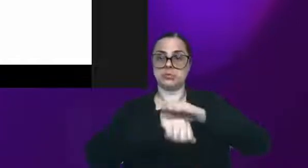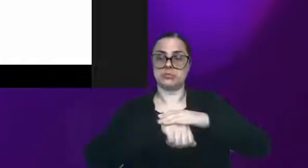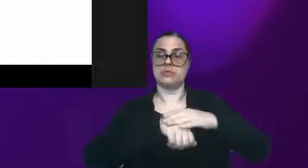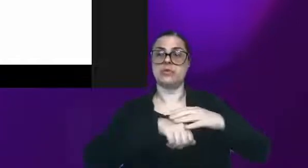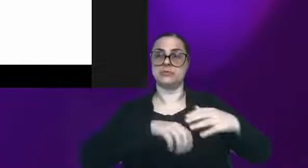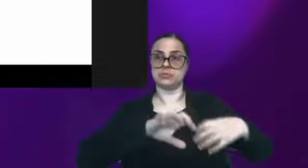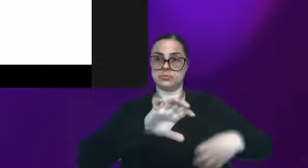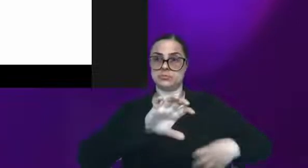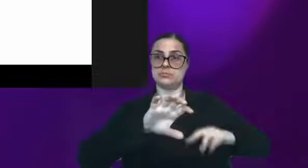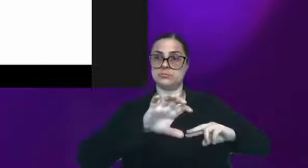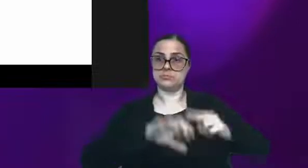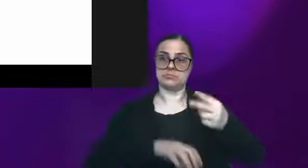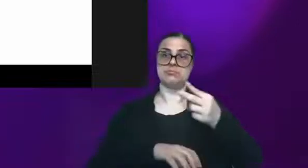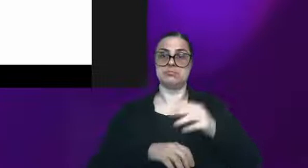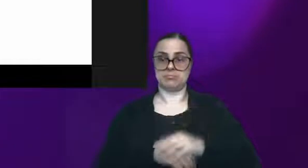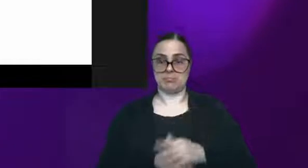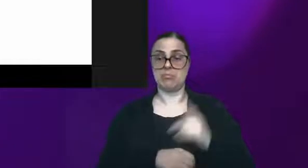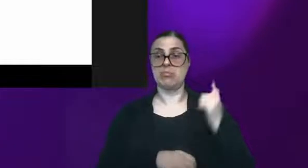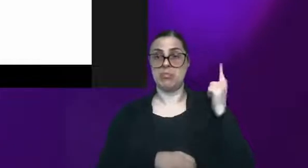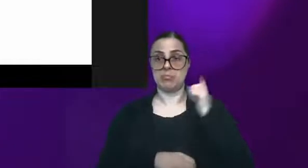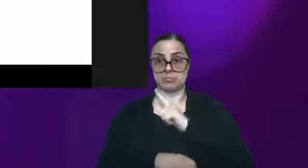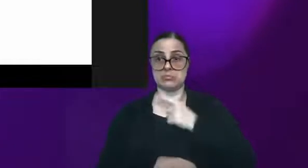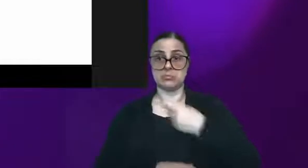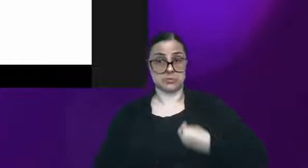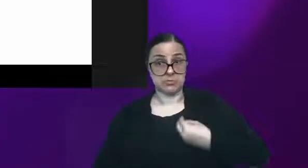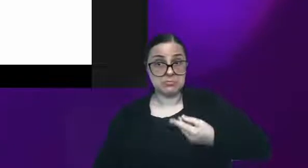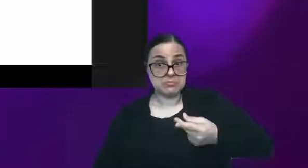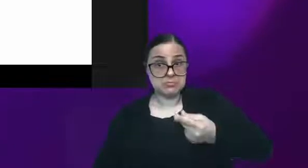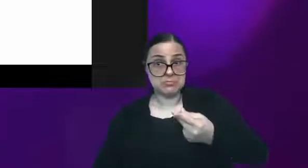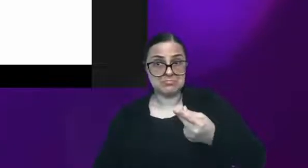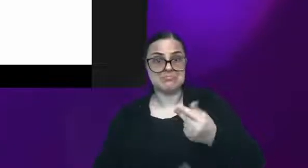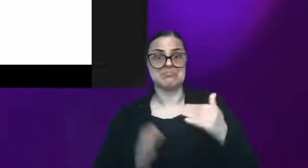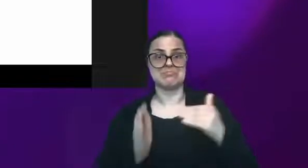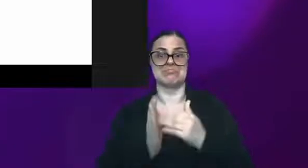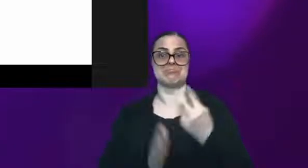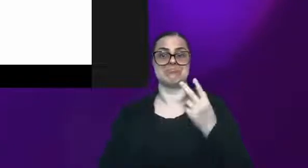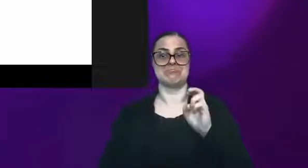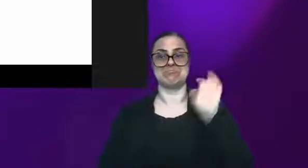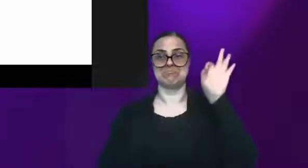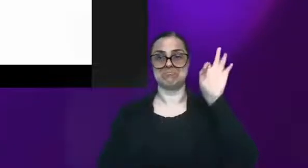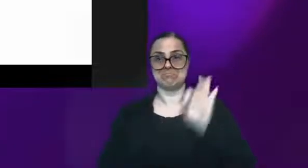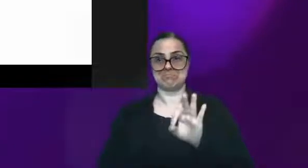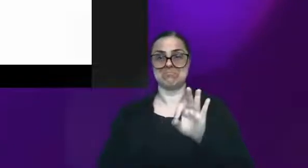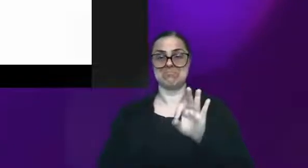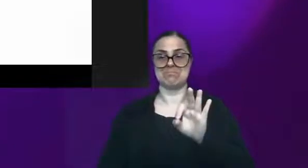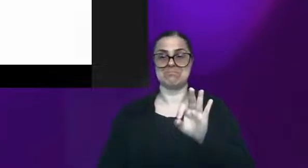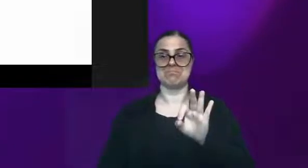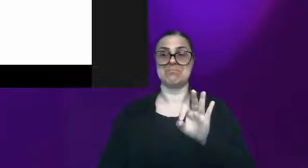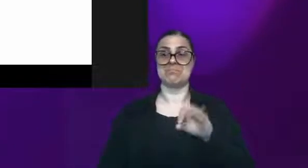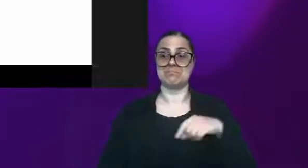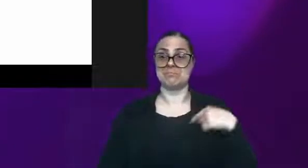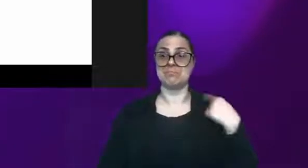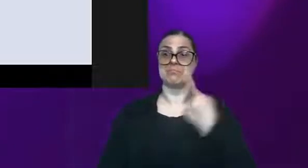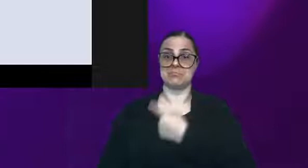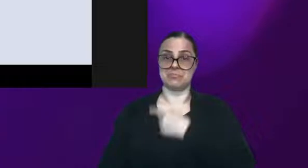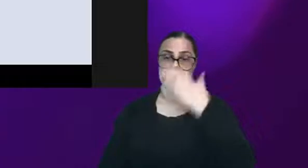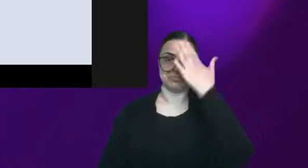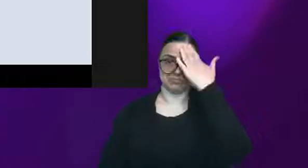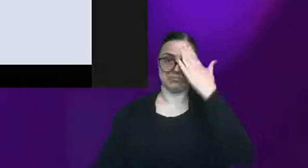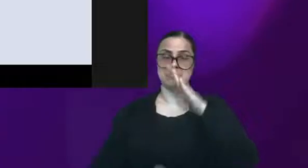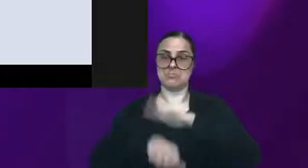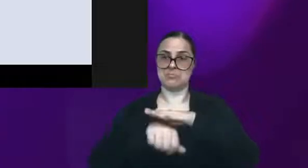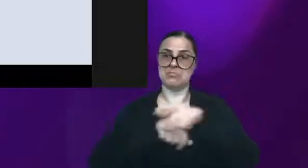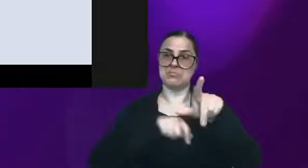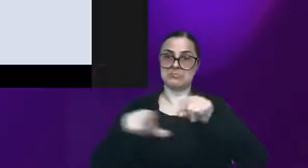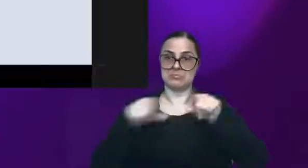transplante, que chega aos 25%. Portanto, este tipo de transplante está reservado a doentes muito selecionados. E eu gostava de